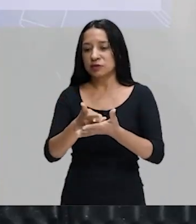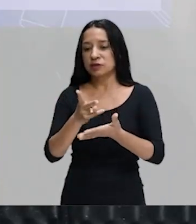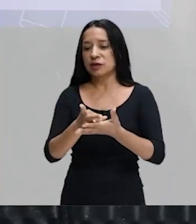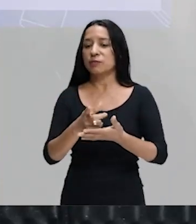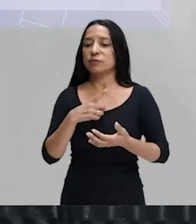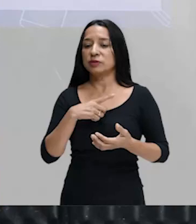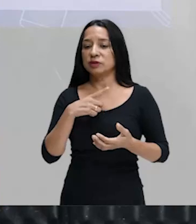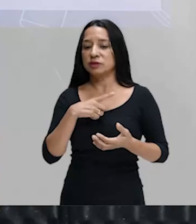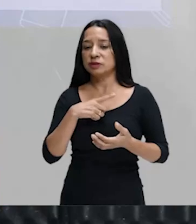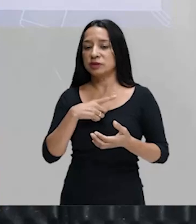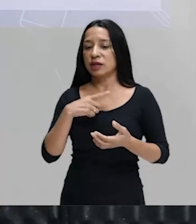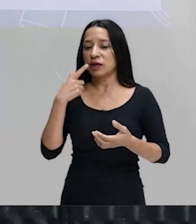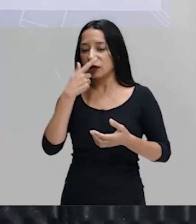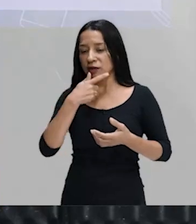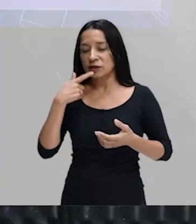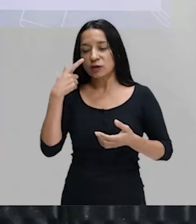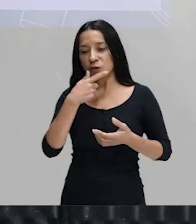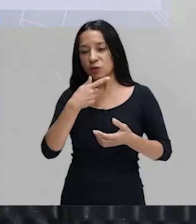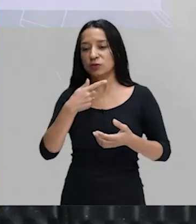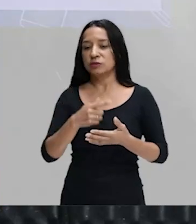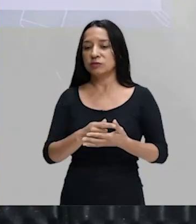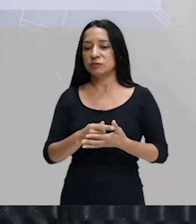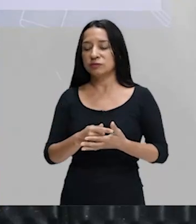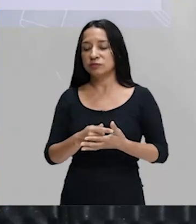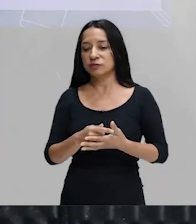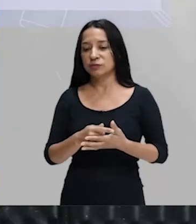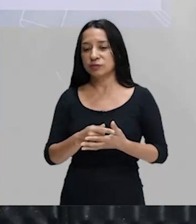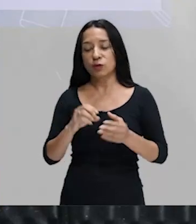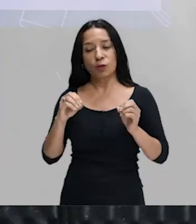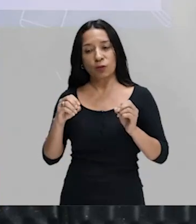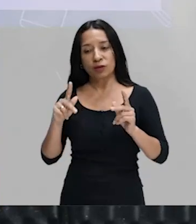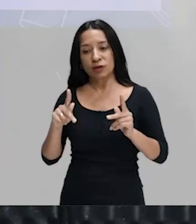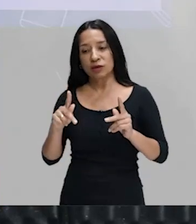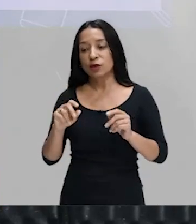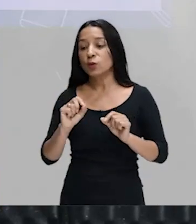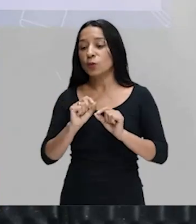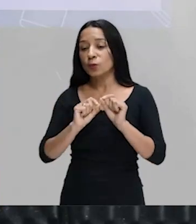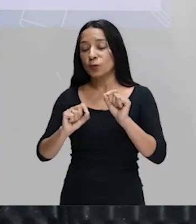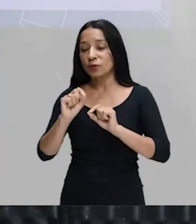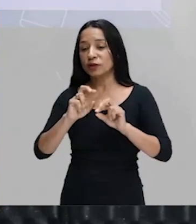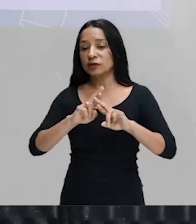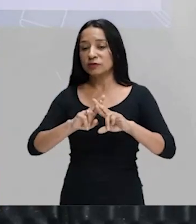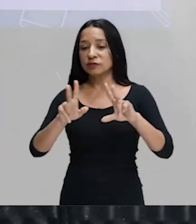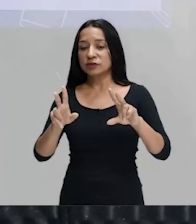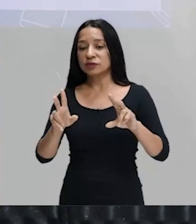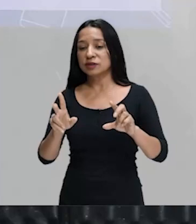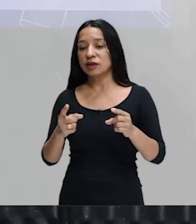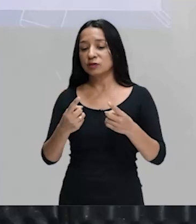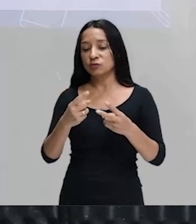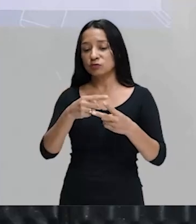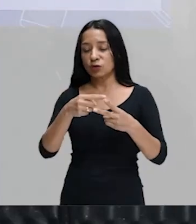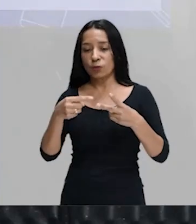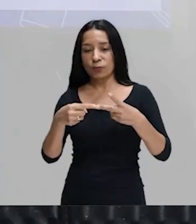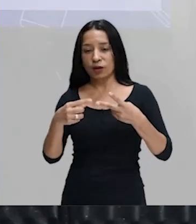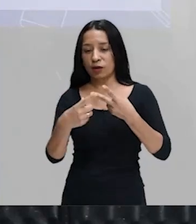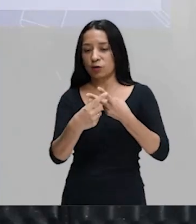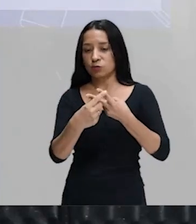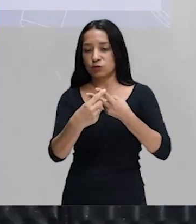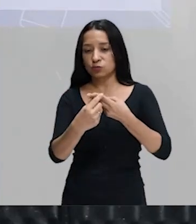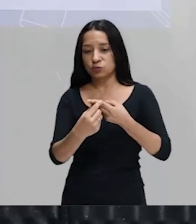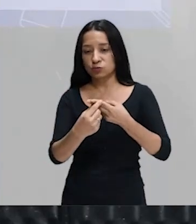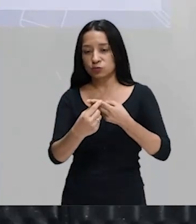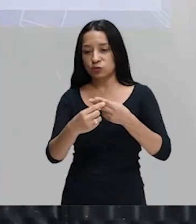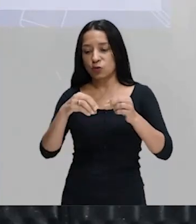você vai ter a glicose presente. Ok? O que vai diferenciar é o par que vai estar junto com